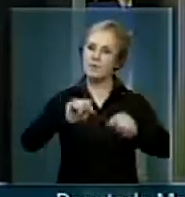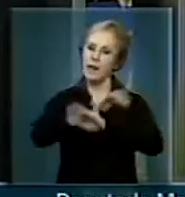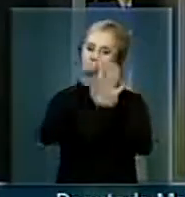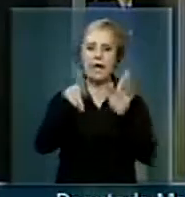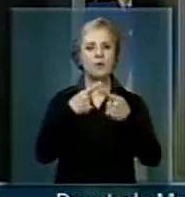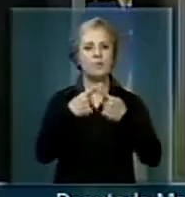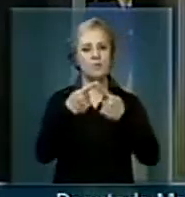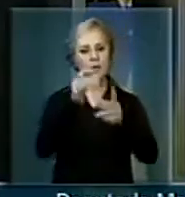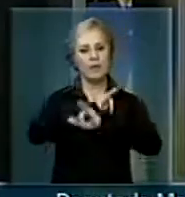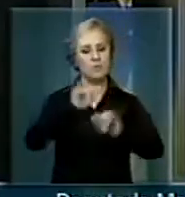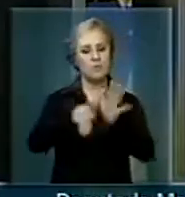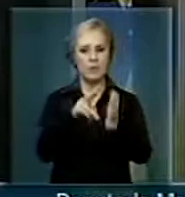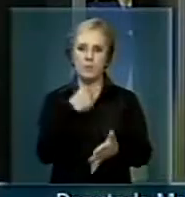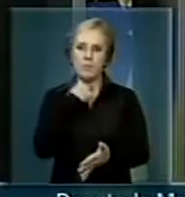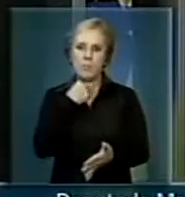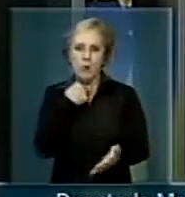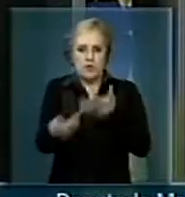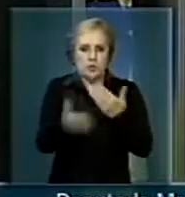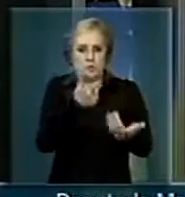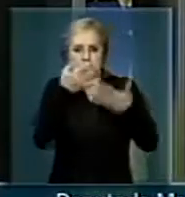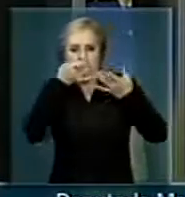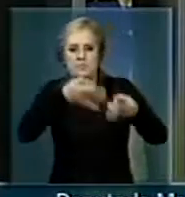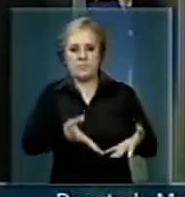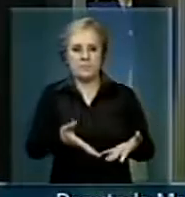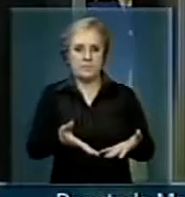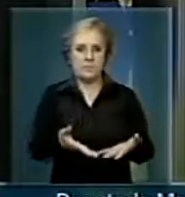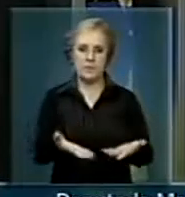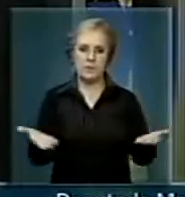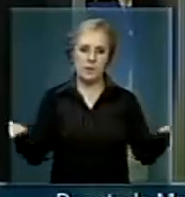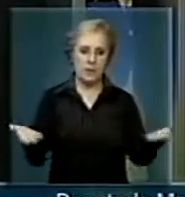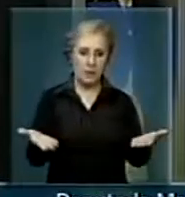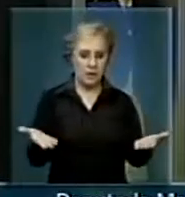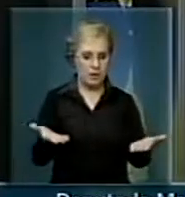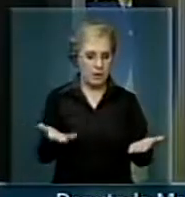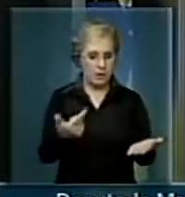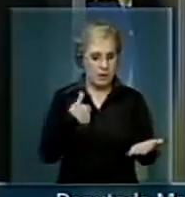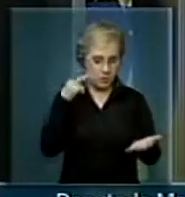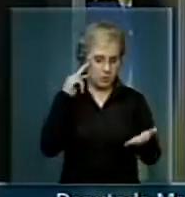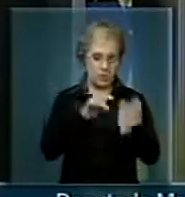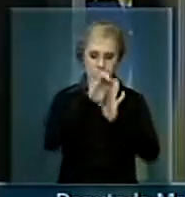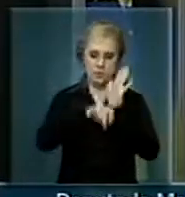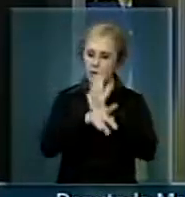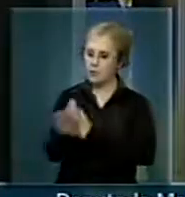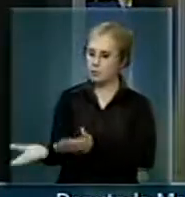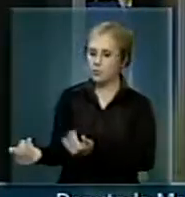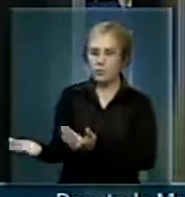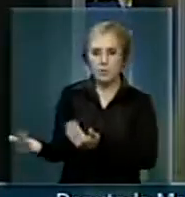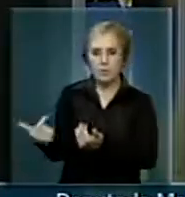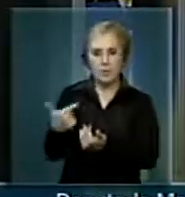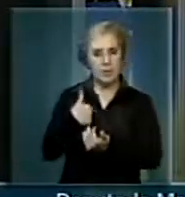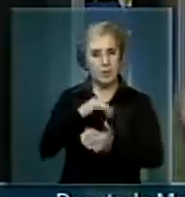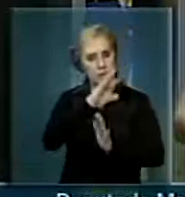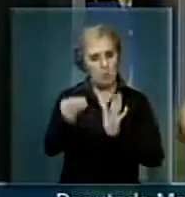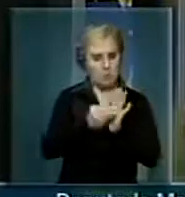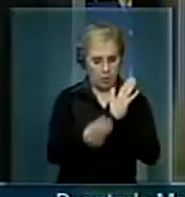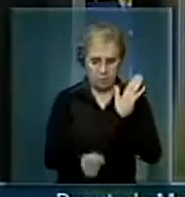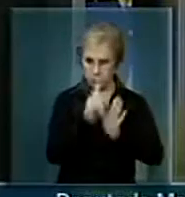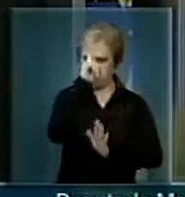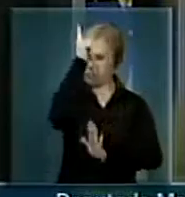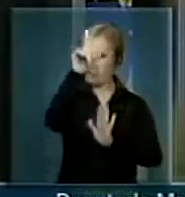propaganda não pode acontecer de qualquer forma, deputado. Agora, eu não tenho como, no Estatuto da Juventude, ou seja, eu não estou